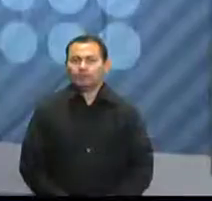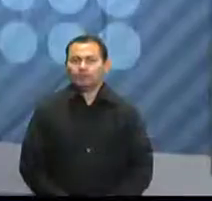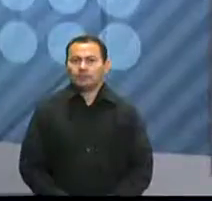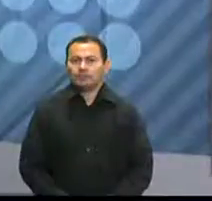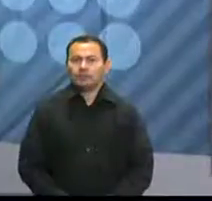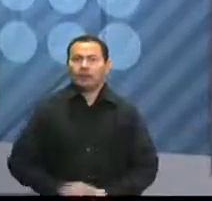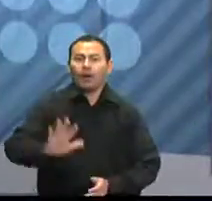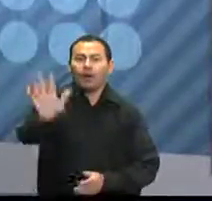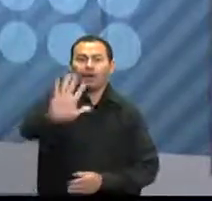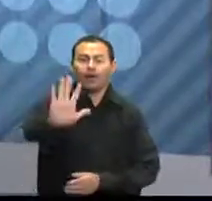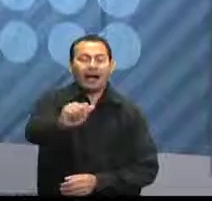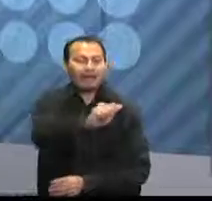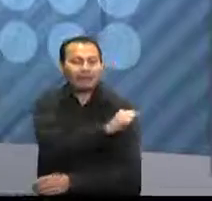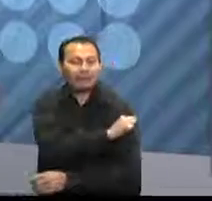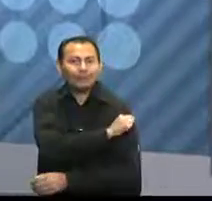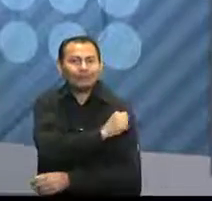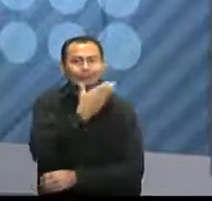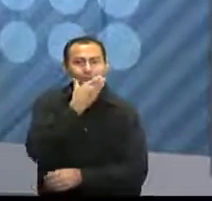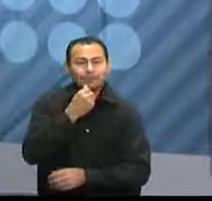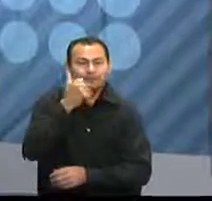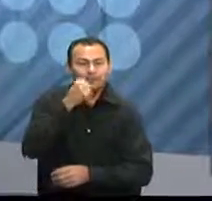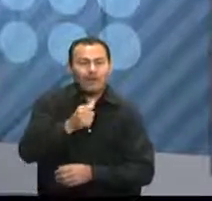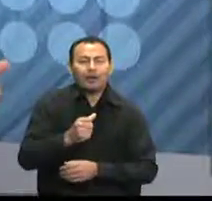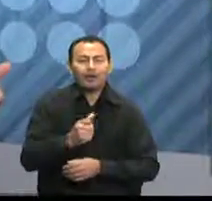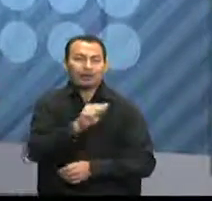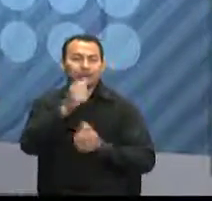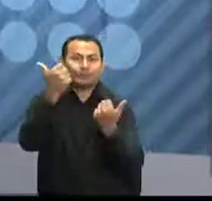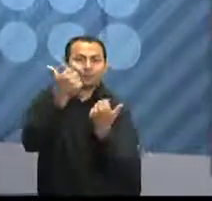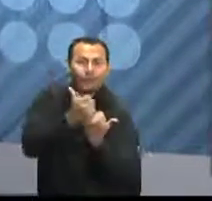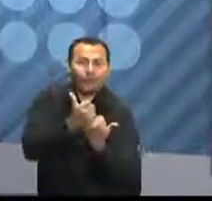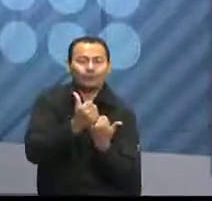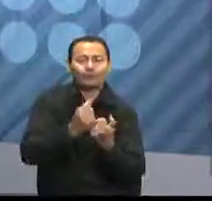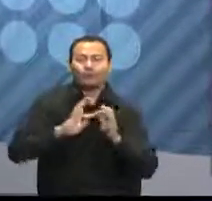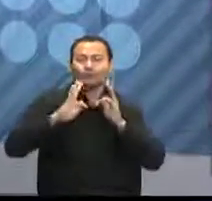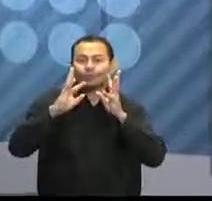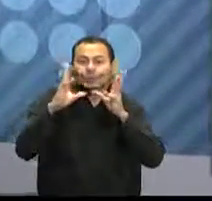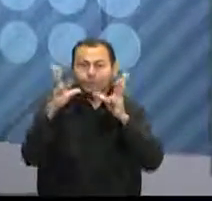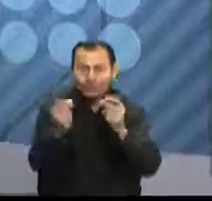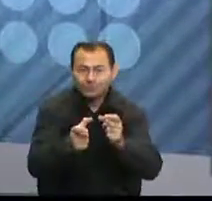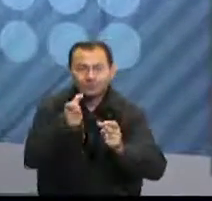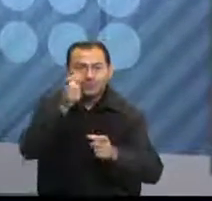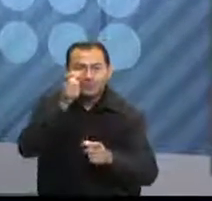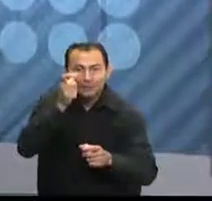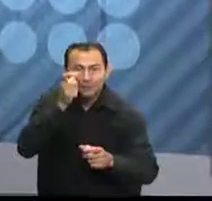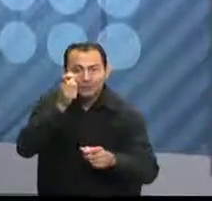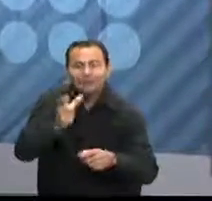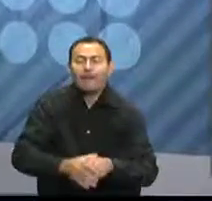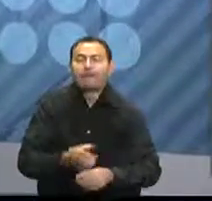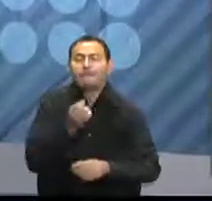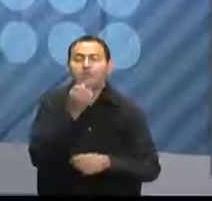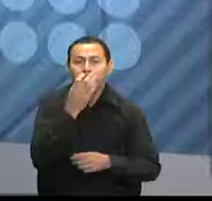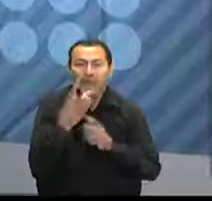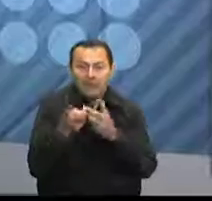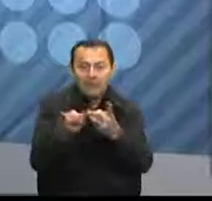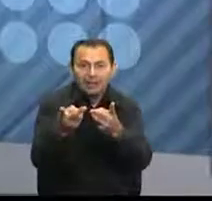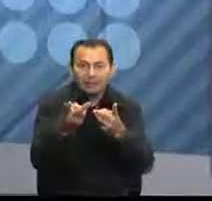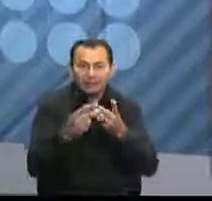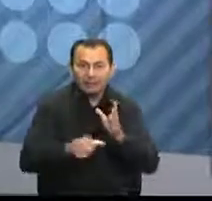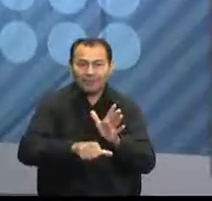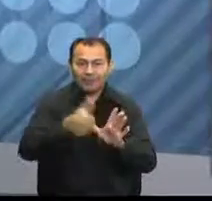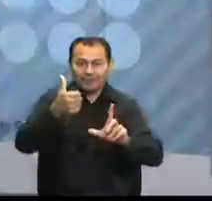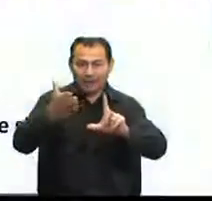olá prezado aluna apesar do aluno carlos tutores todos aqueles que nos acompanham sejam todos bem vindos à